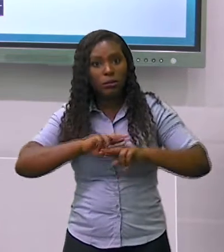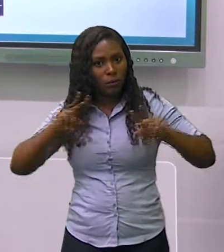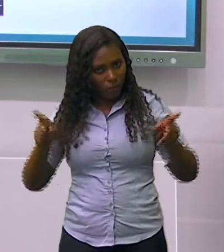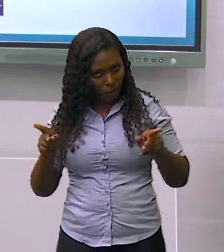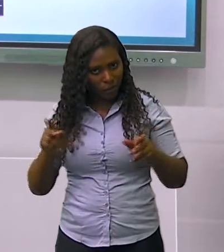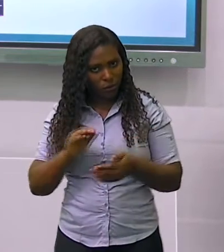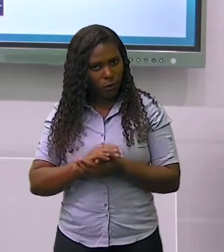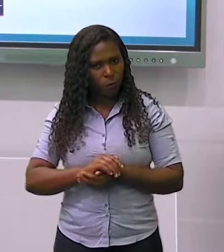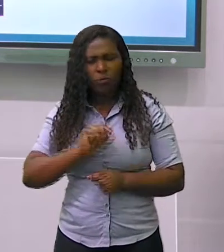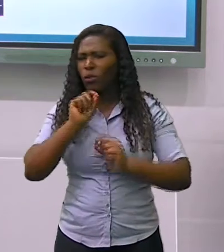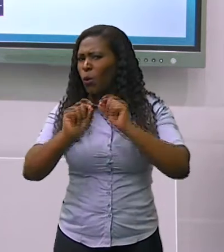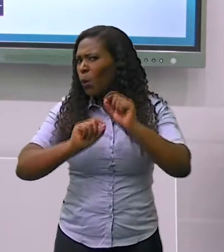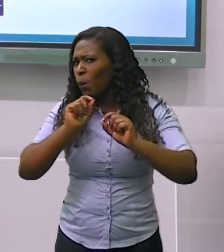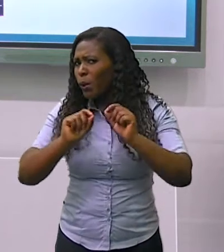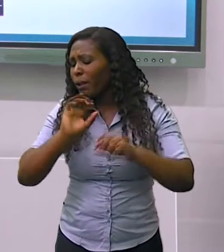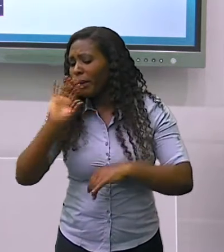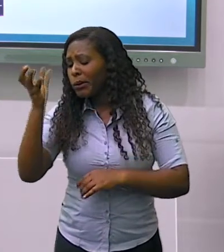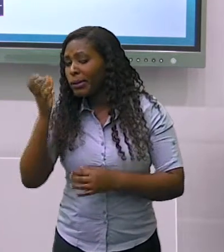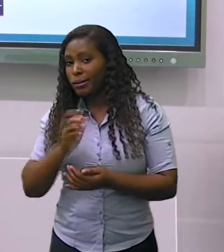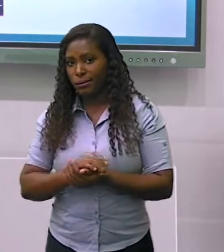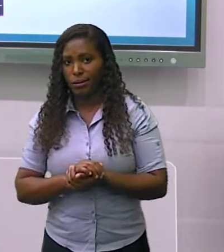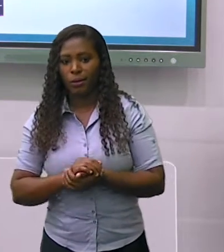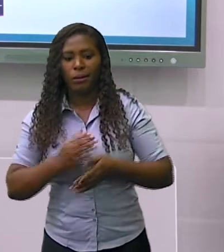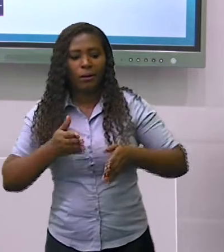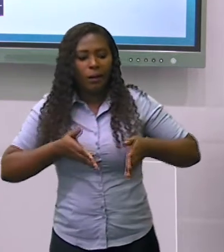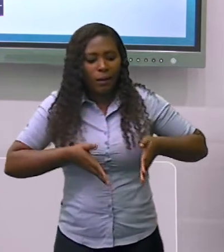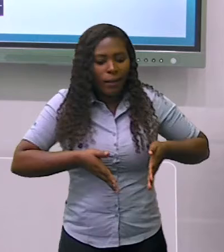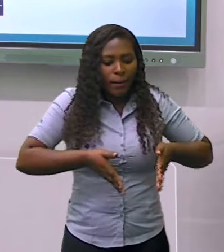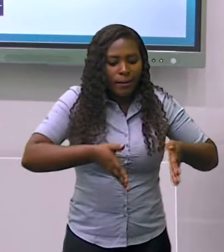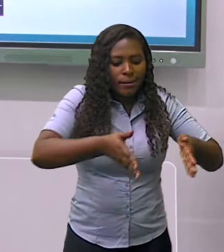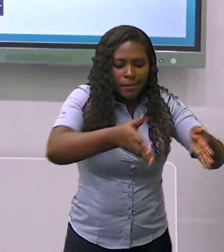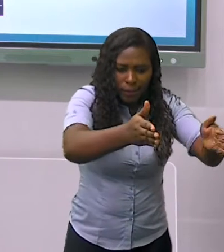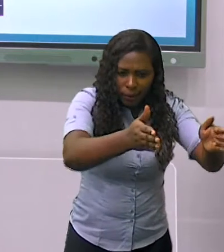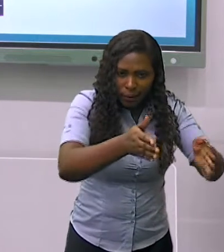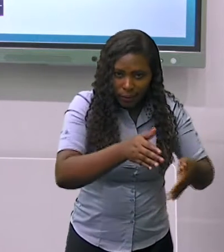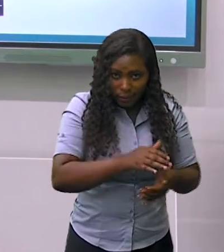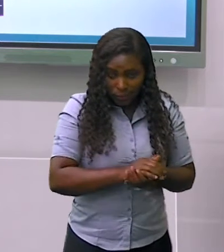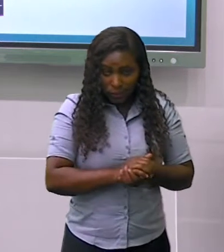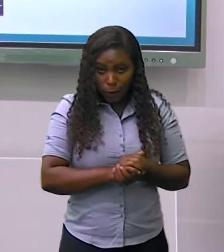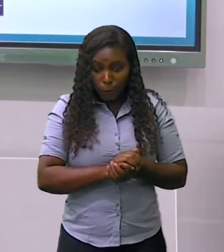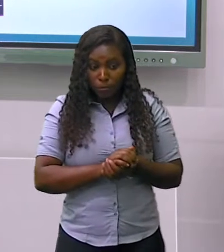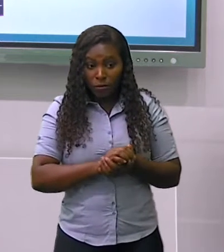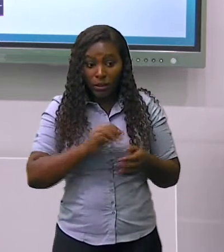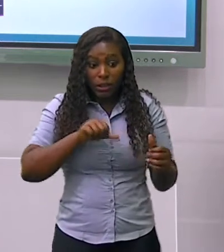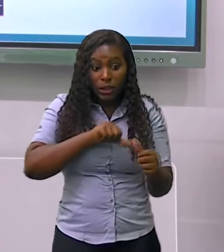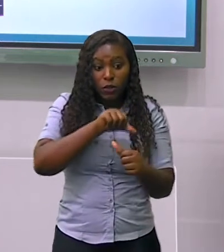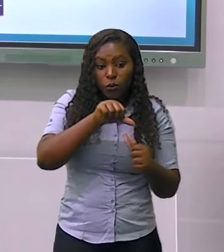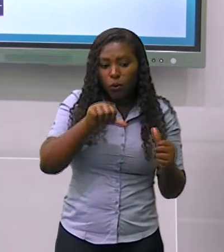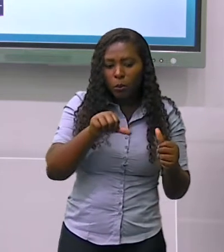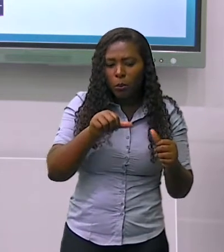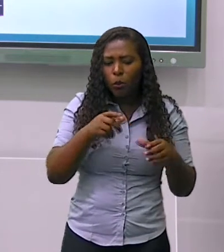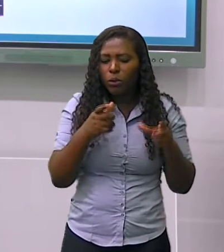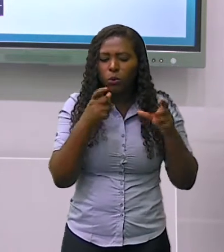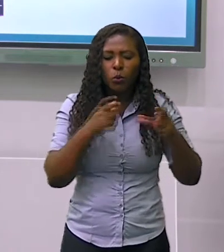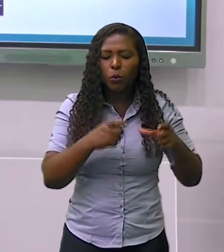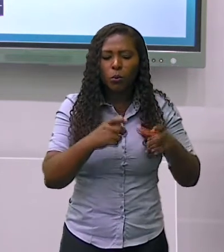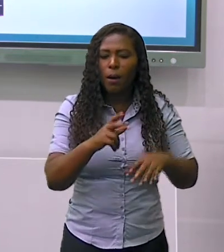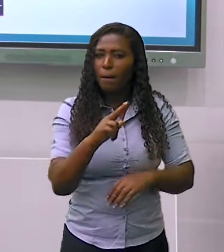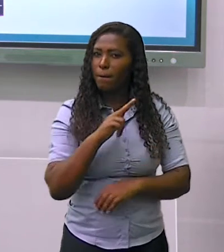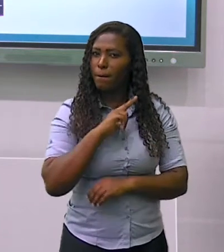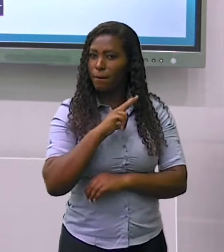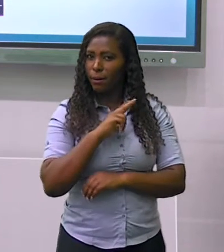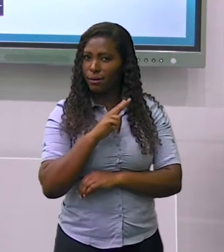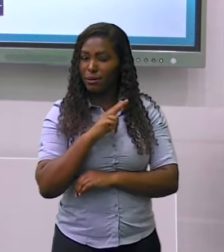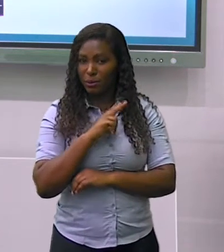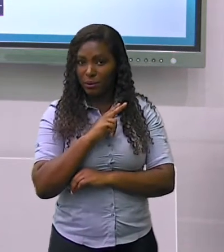privatização de diversos setores. Em alguns casos, inclusive, as rodovias que